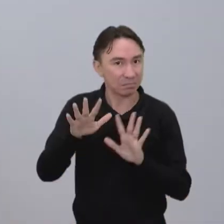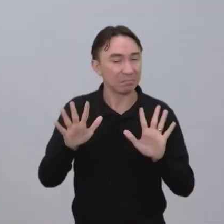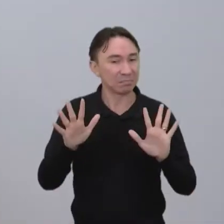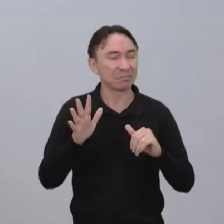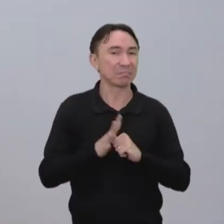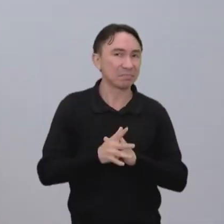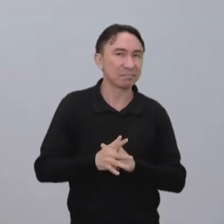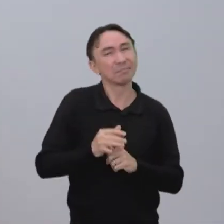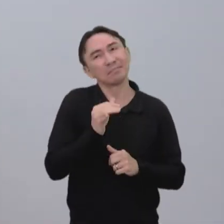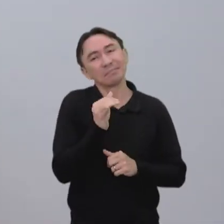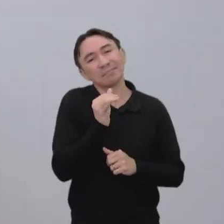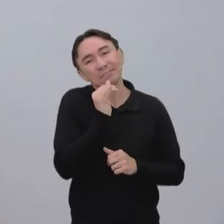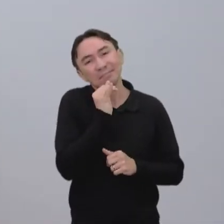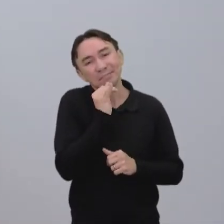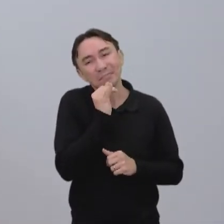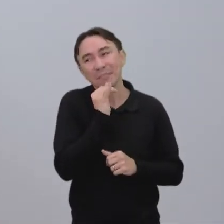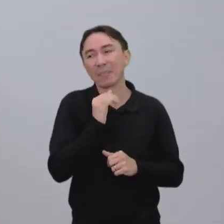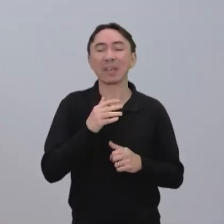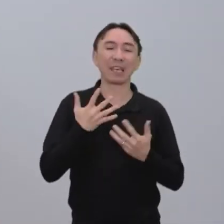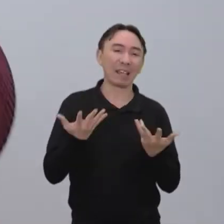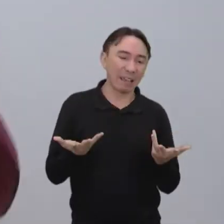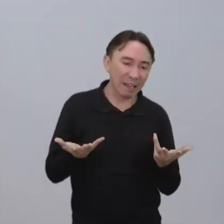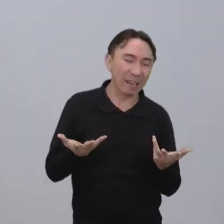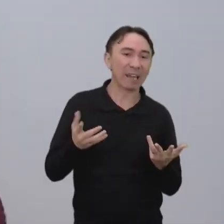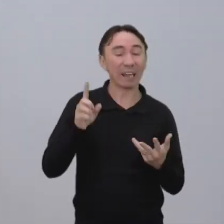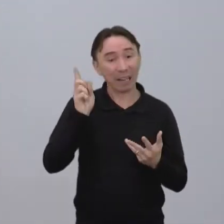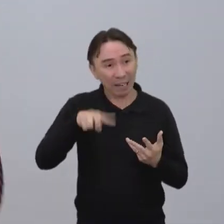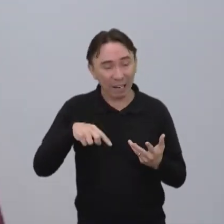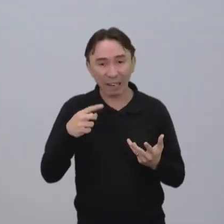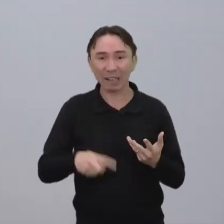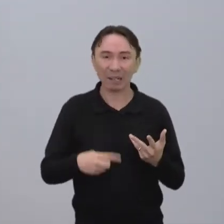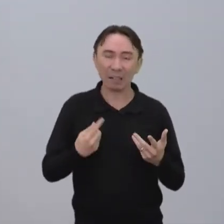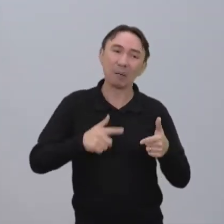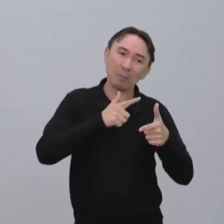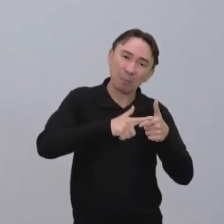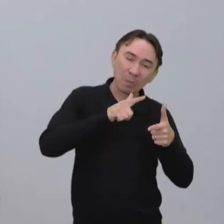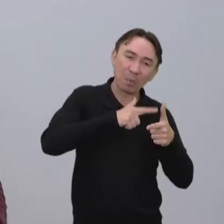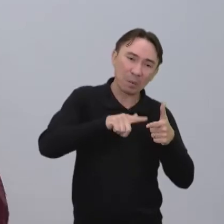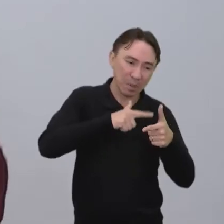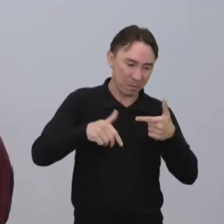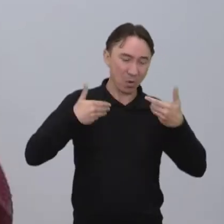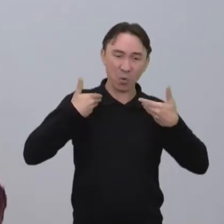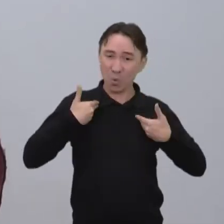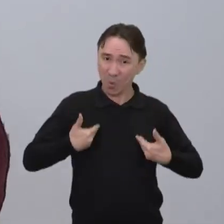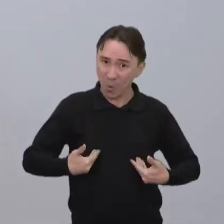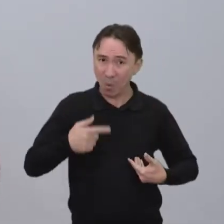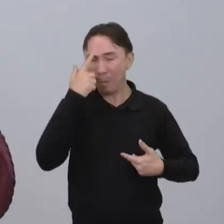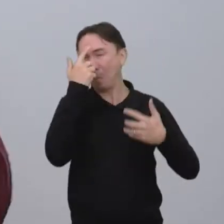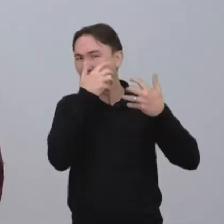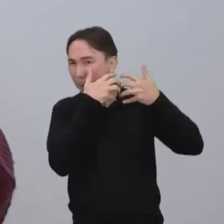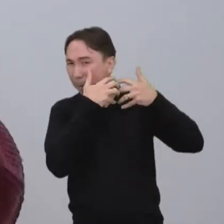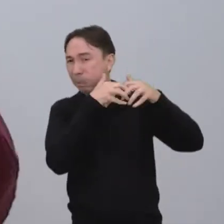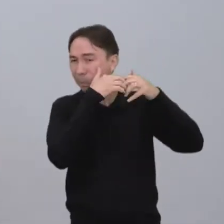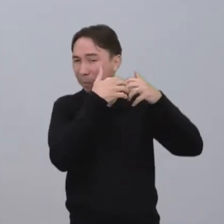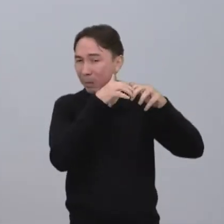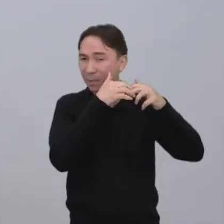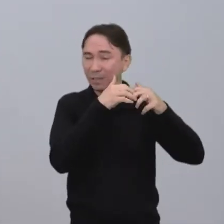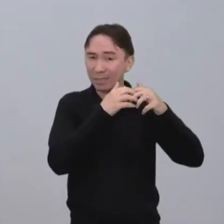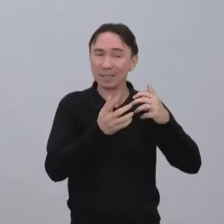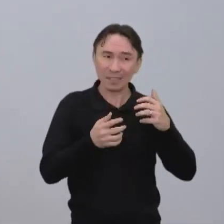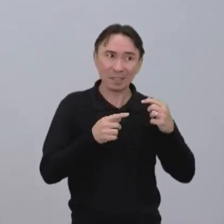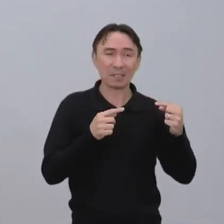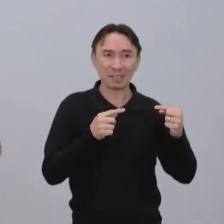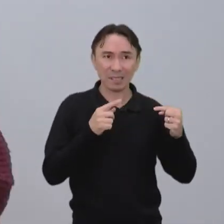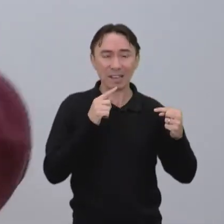é um certo distúrbio biológico, né? Exato. Que está relacionado com a ingestão excessiva